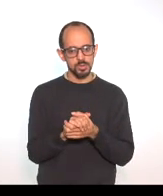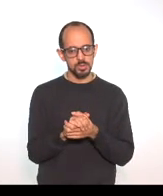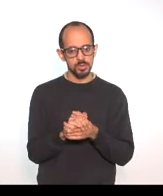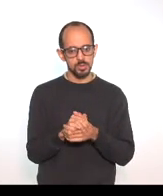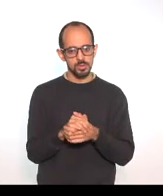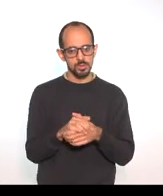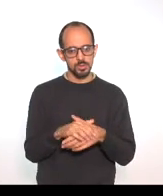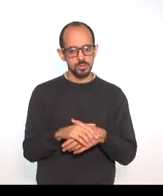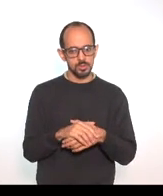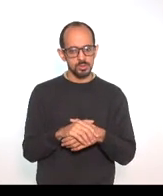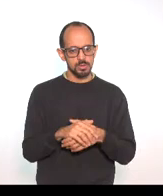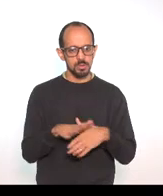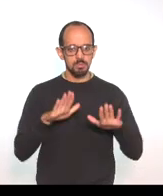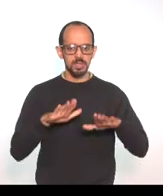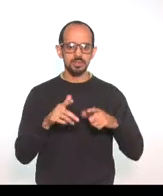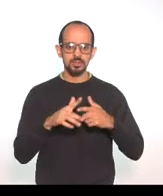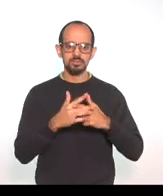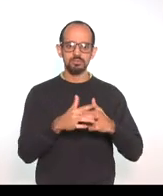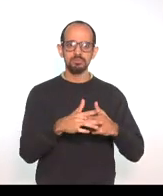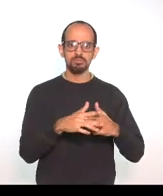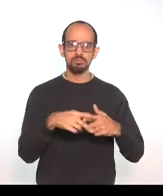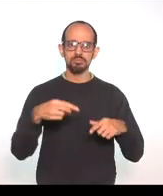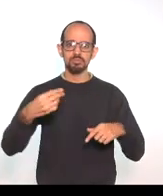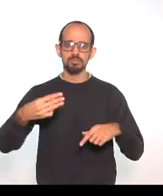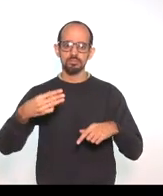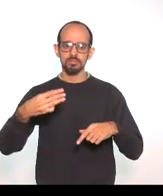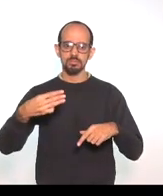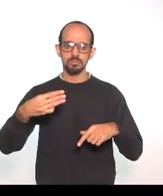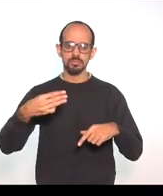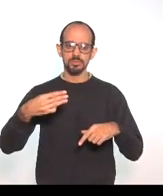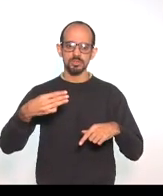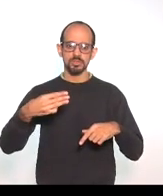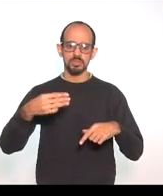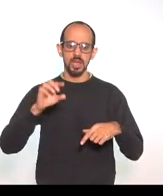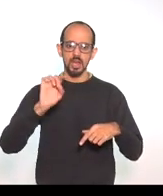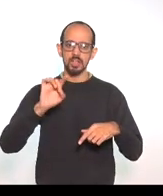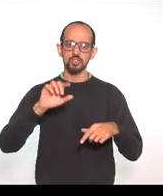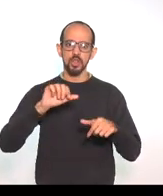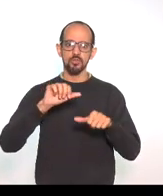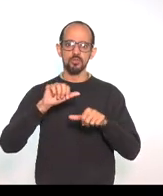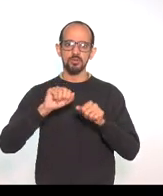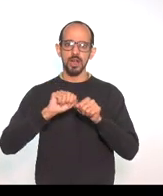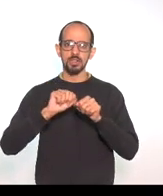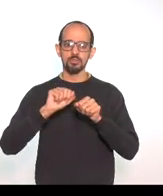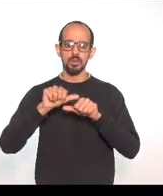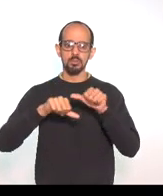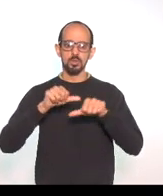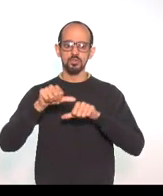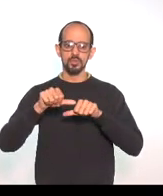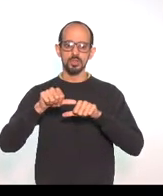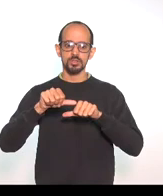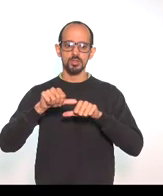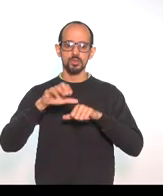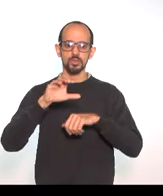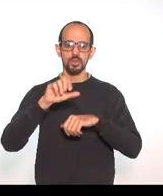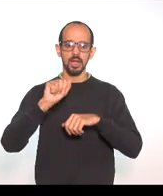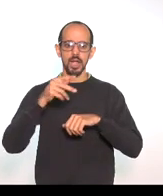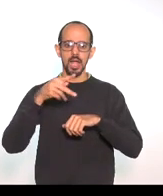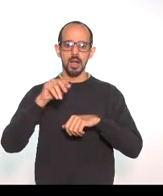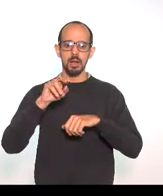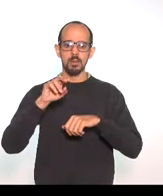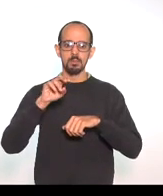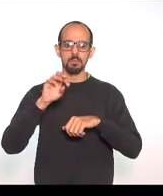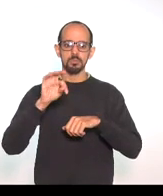emenda a emenda 3 foi por isso que tira essa dúvida ela faz apenas uma modificação no caput do artigo 1º do